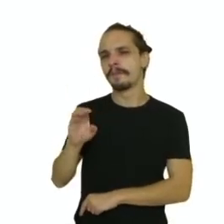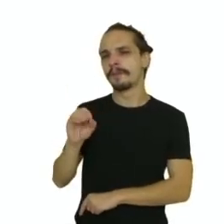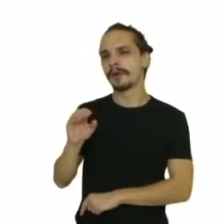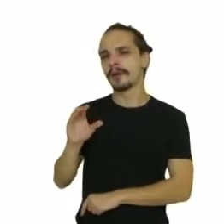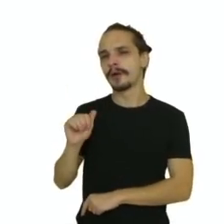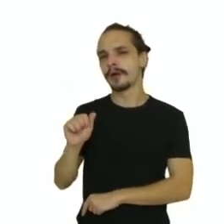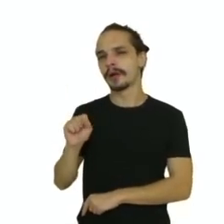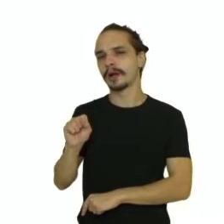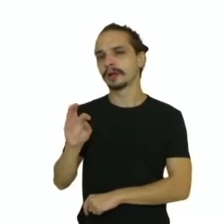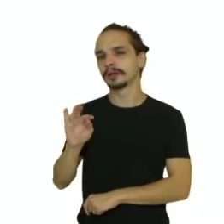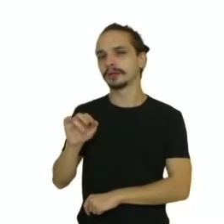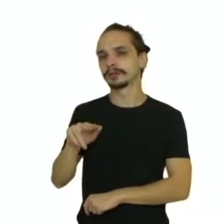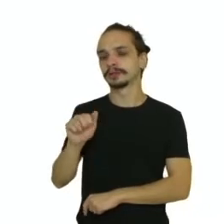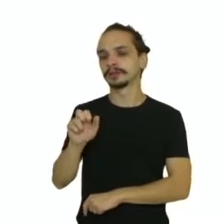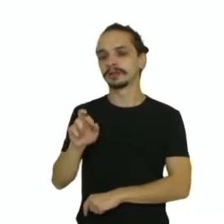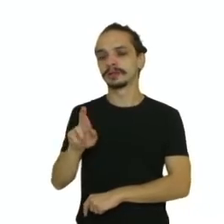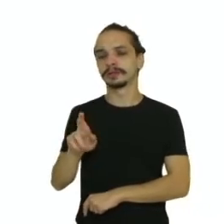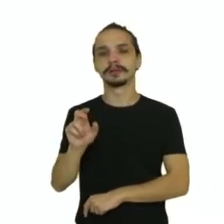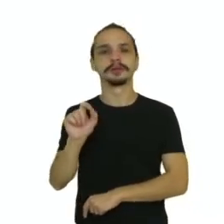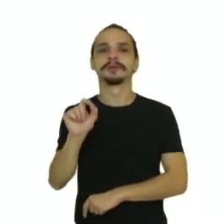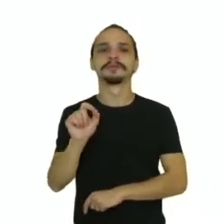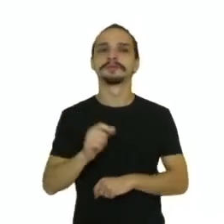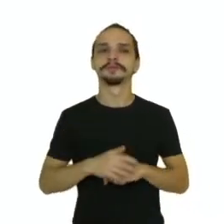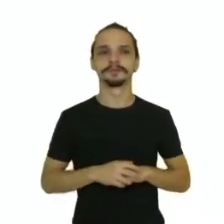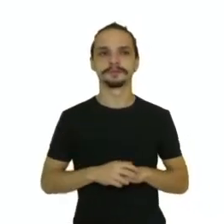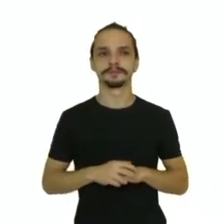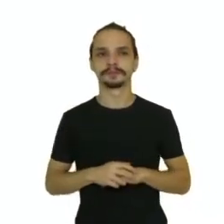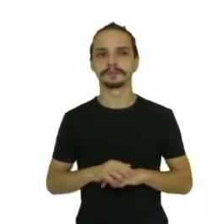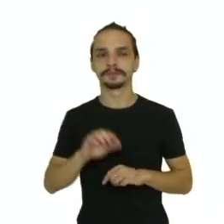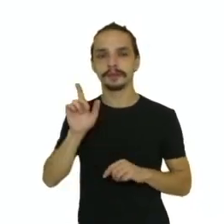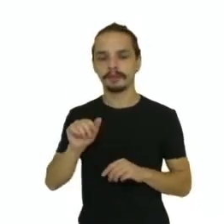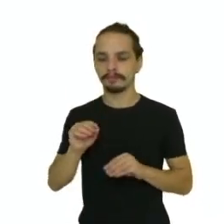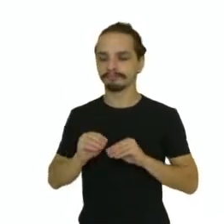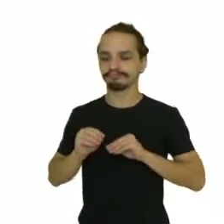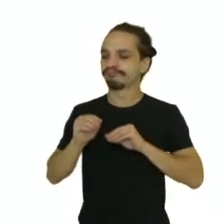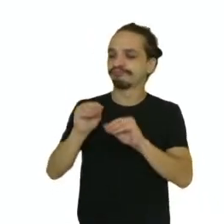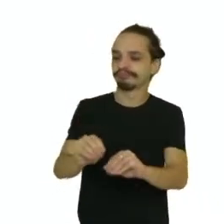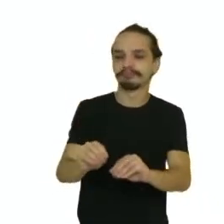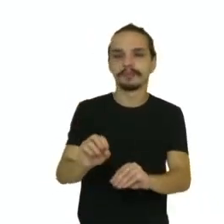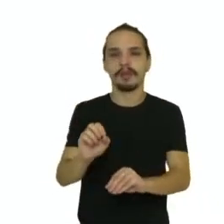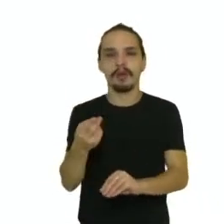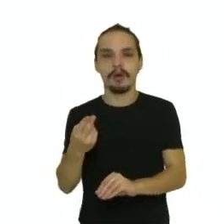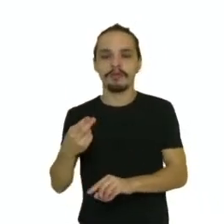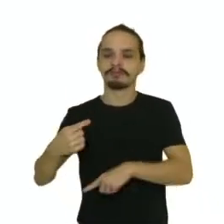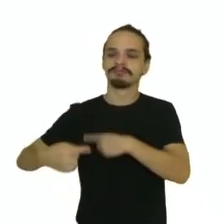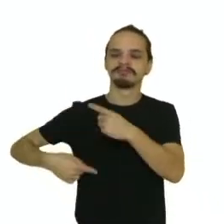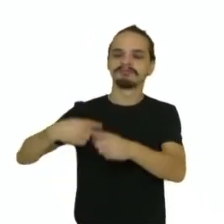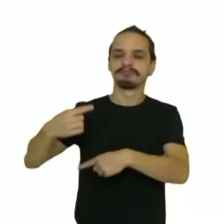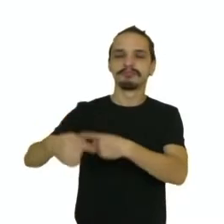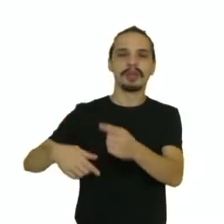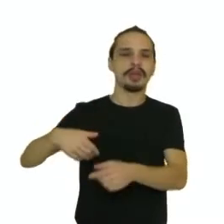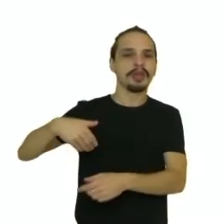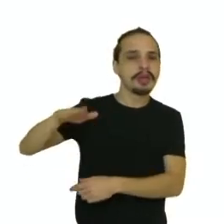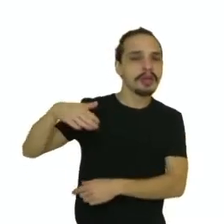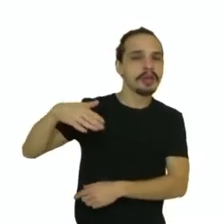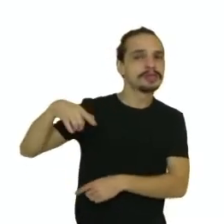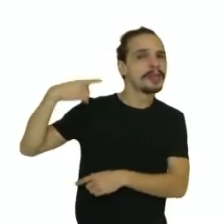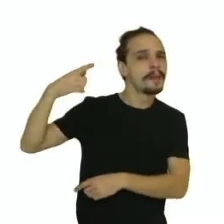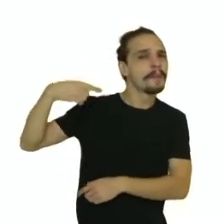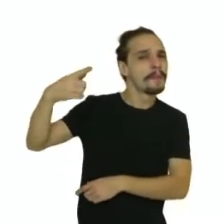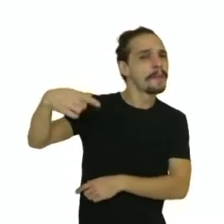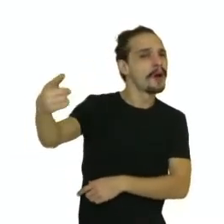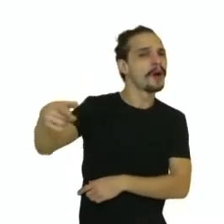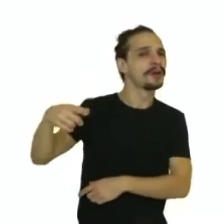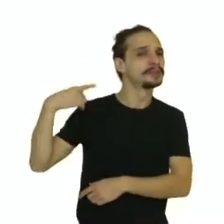ação ou efeito de procrastinar de adiar Ou deixar para depois para